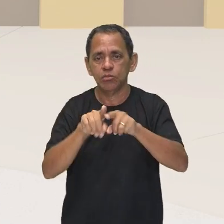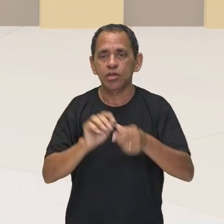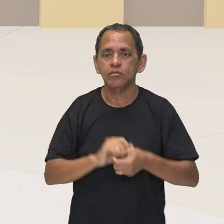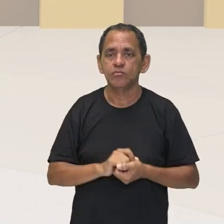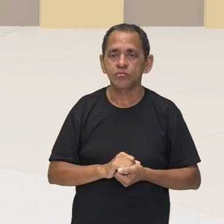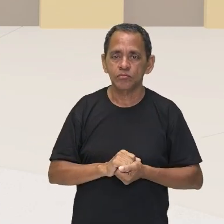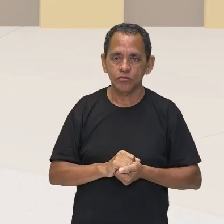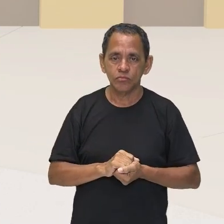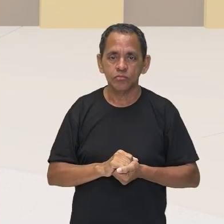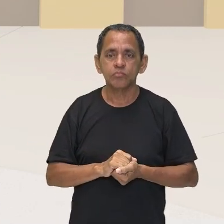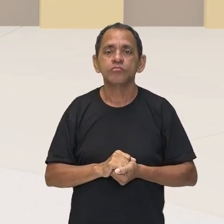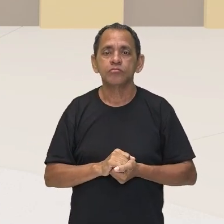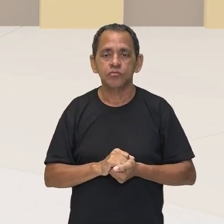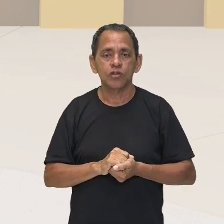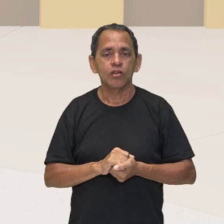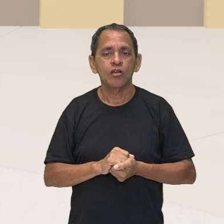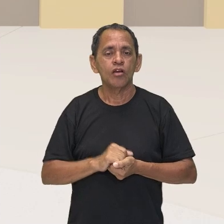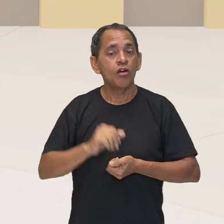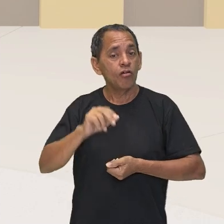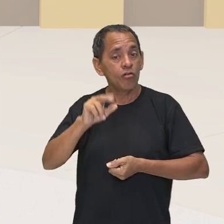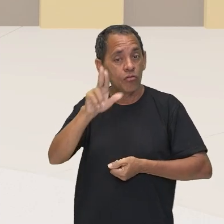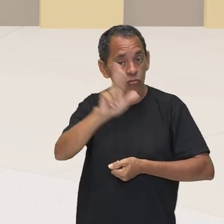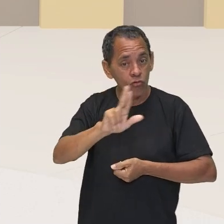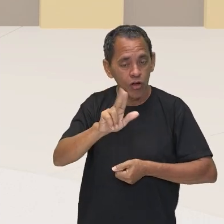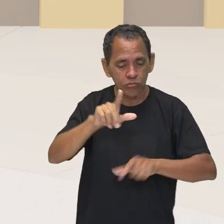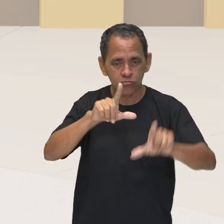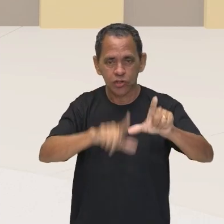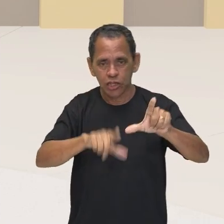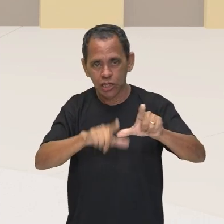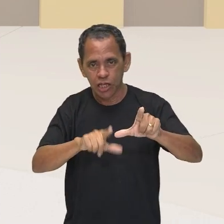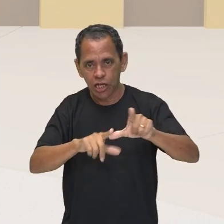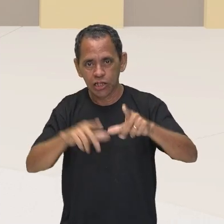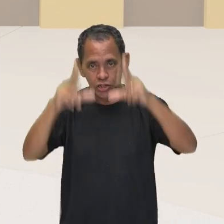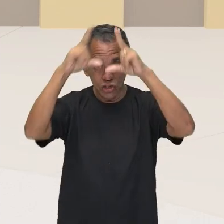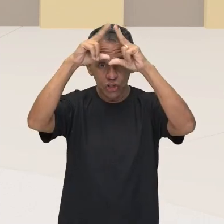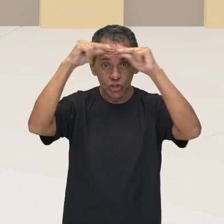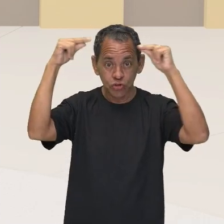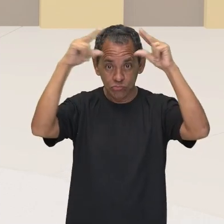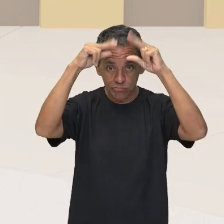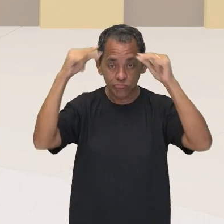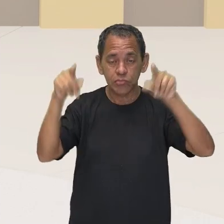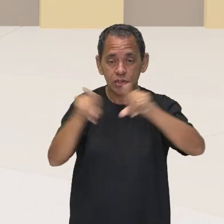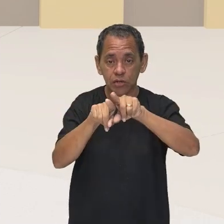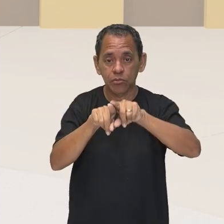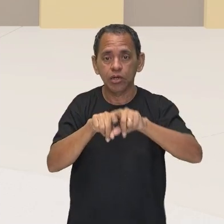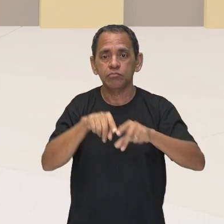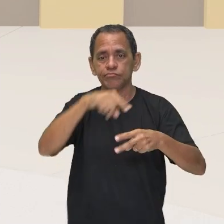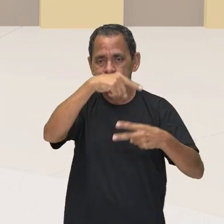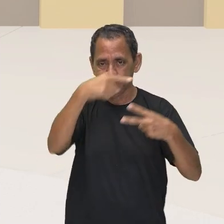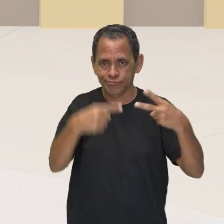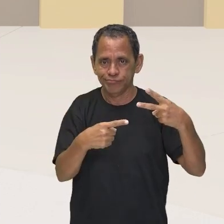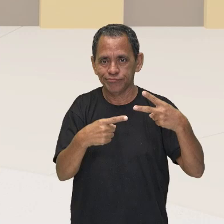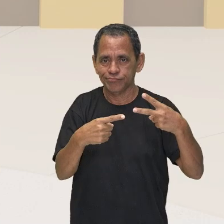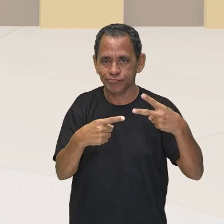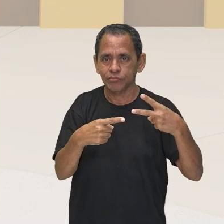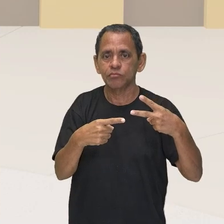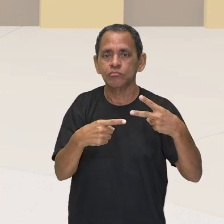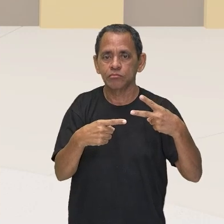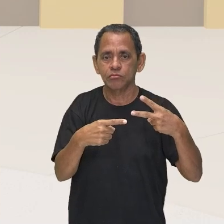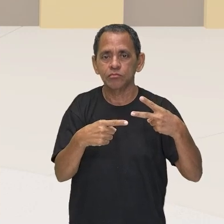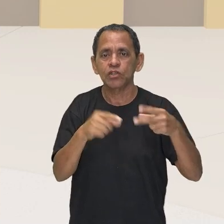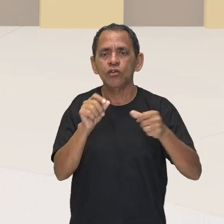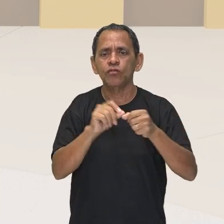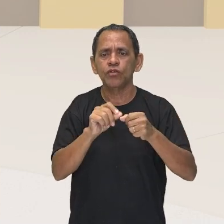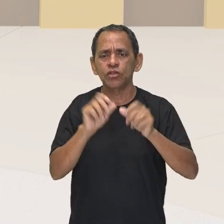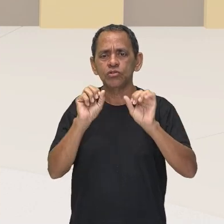fazer 2 faculdades, uma em letras e uma em enfermagem. Não satisfeita com a graduação, porque ela